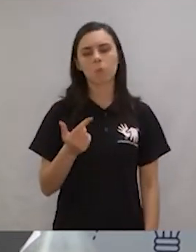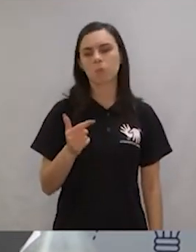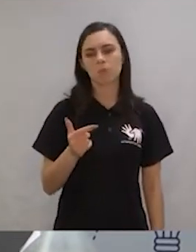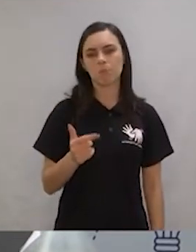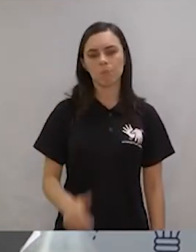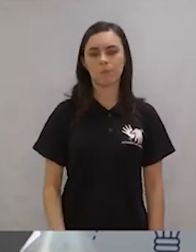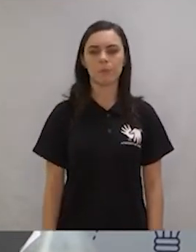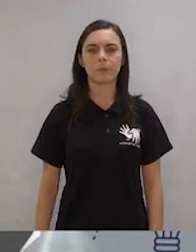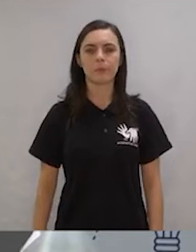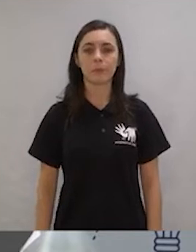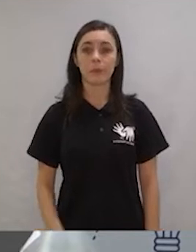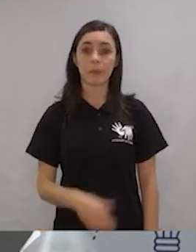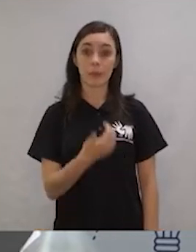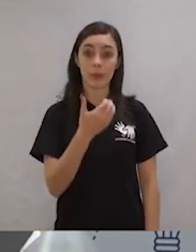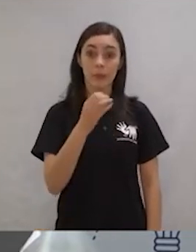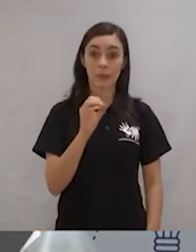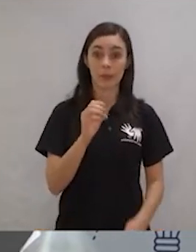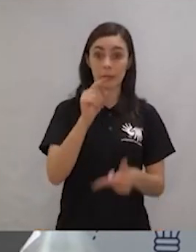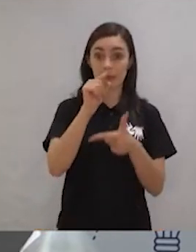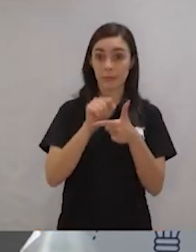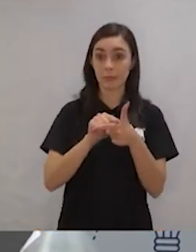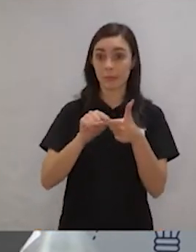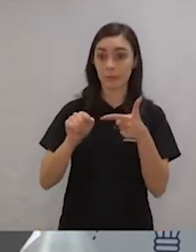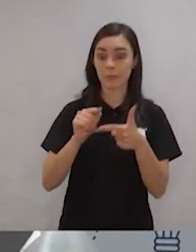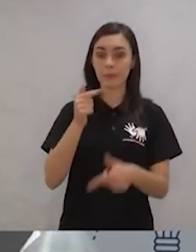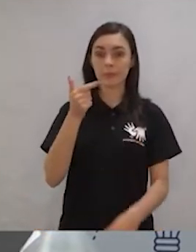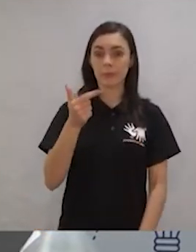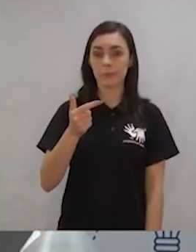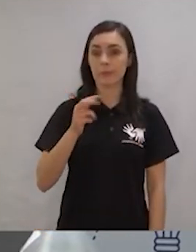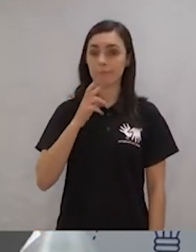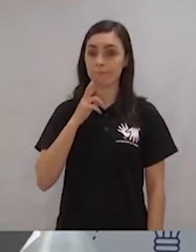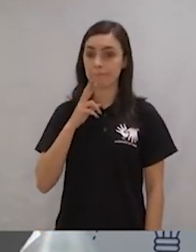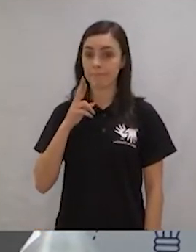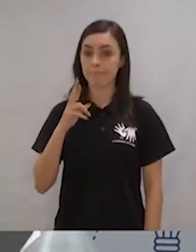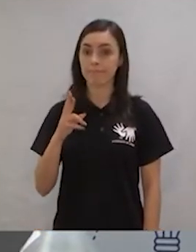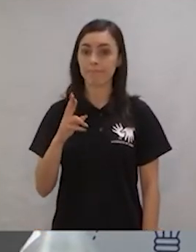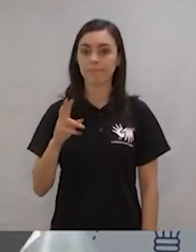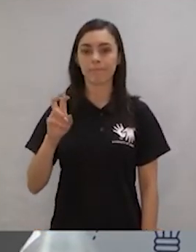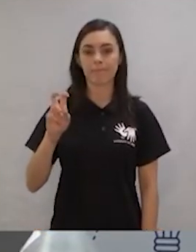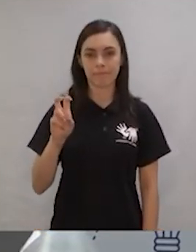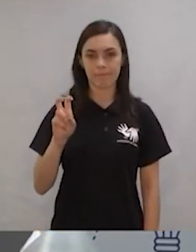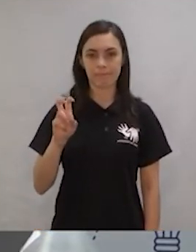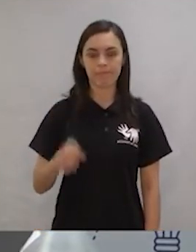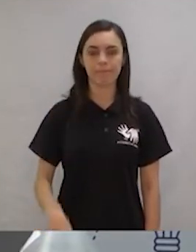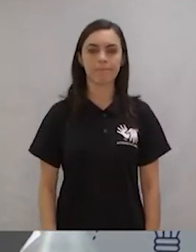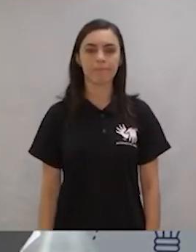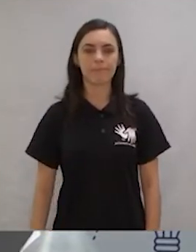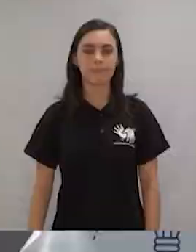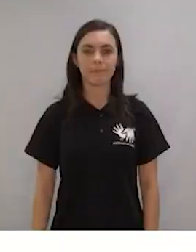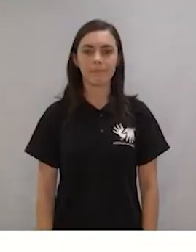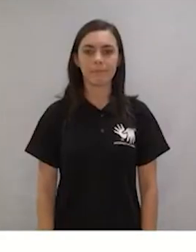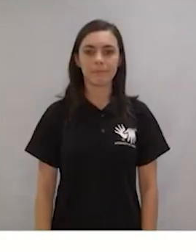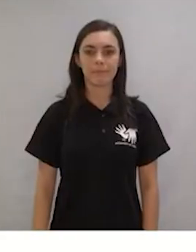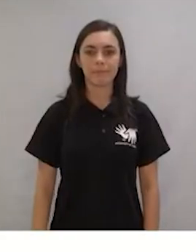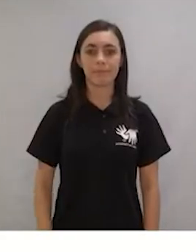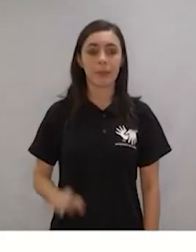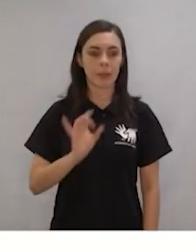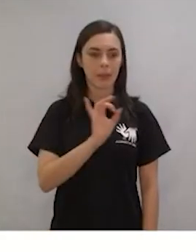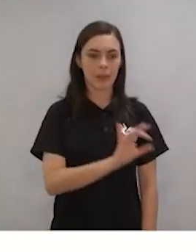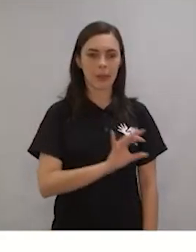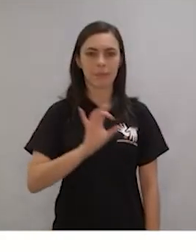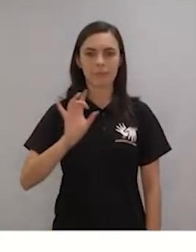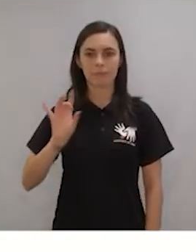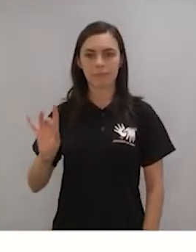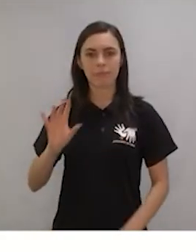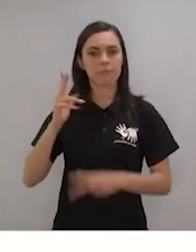Não. Então, 10 divididos por 2 é igual a 5. cada